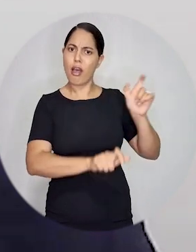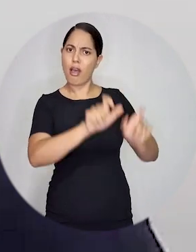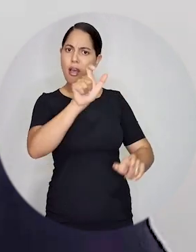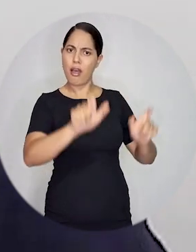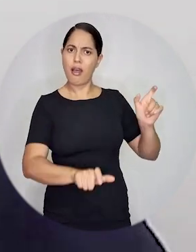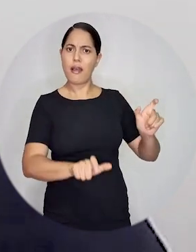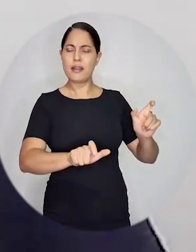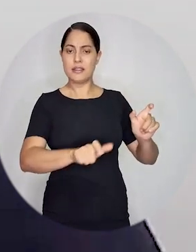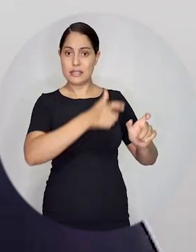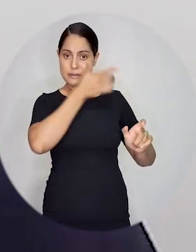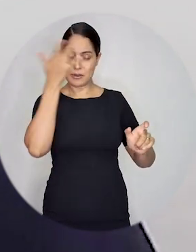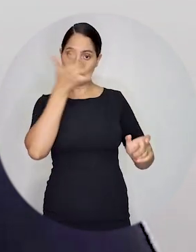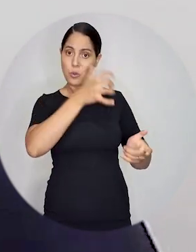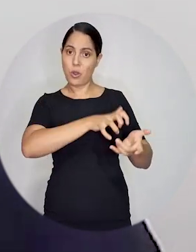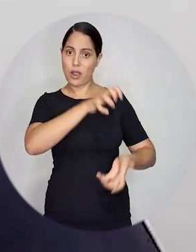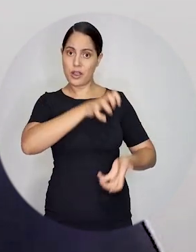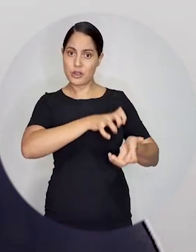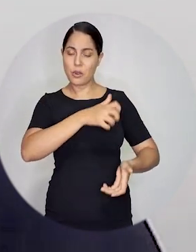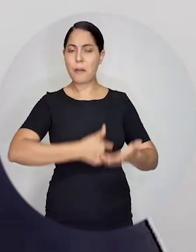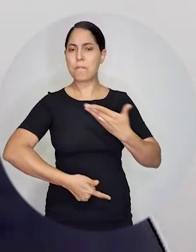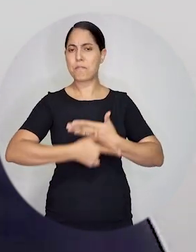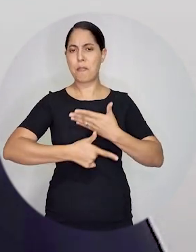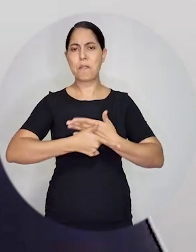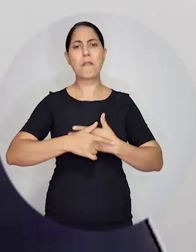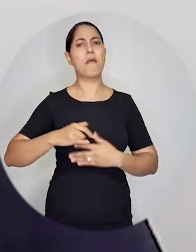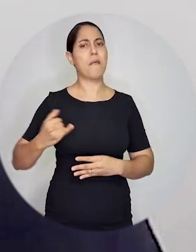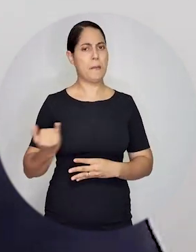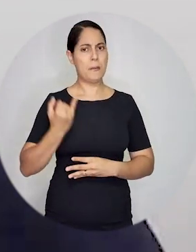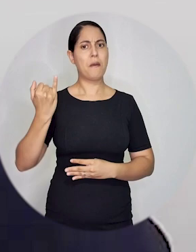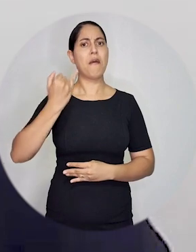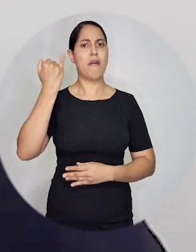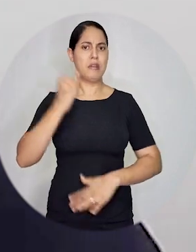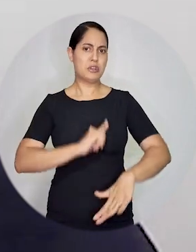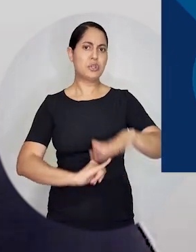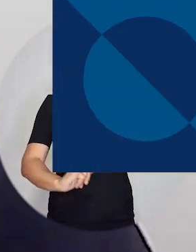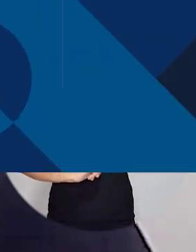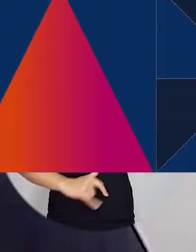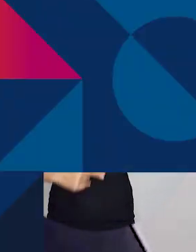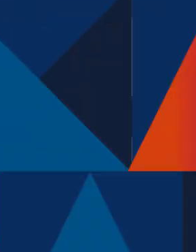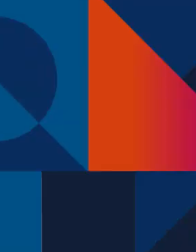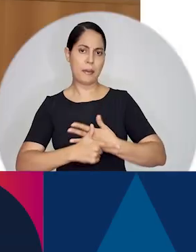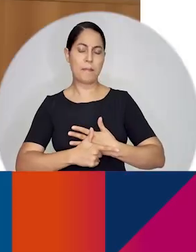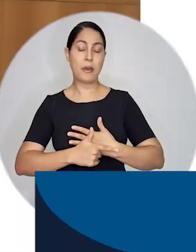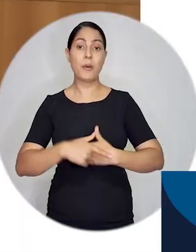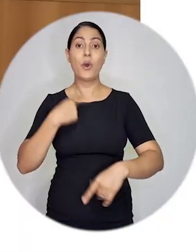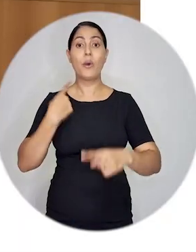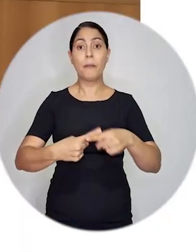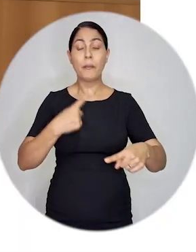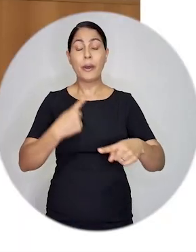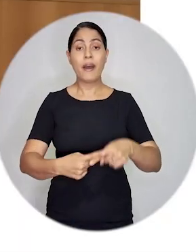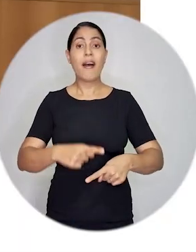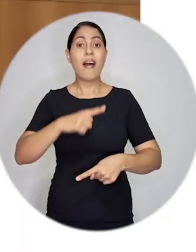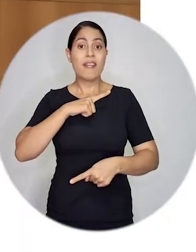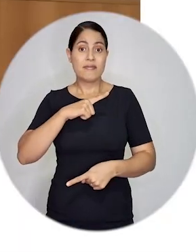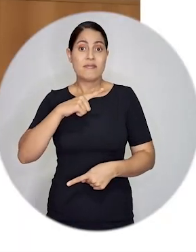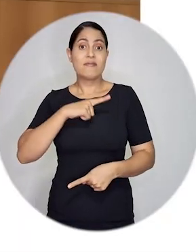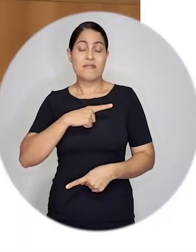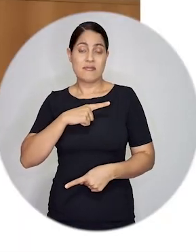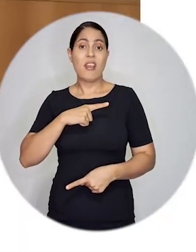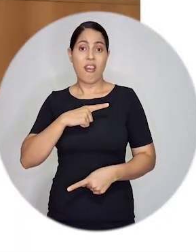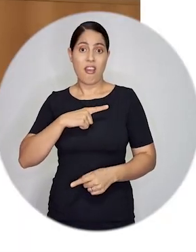papel histórico muito importante e um papel também numa perspectiva institucional muito importante, na medida em que